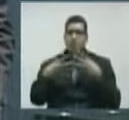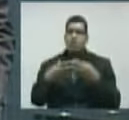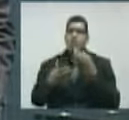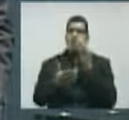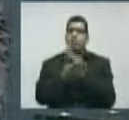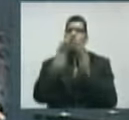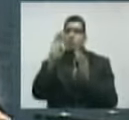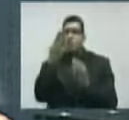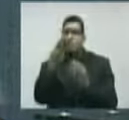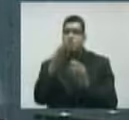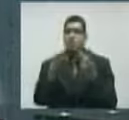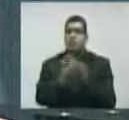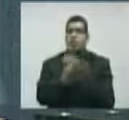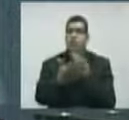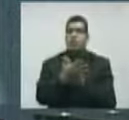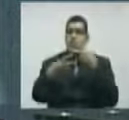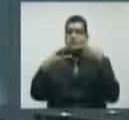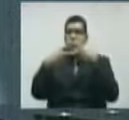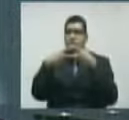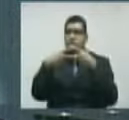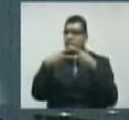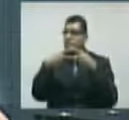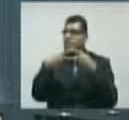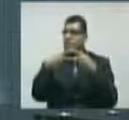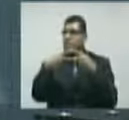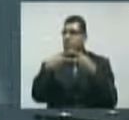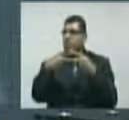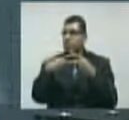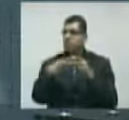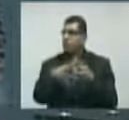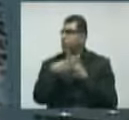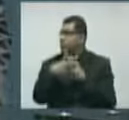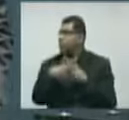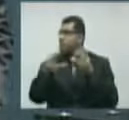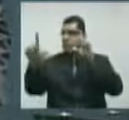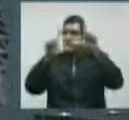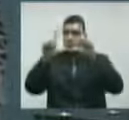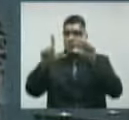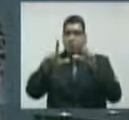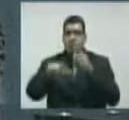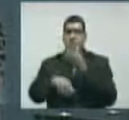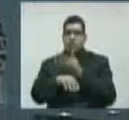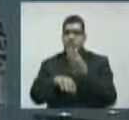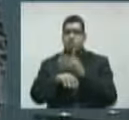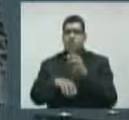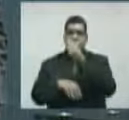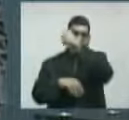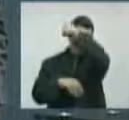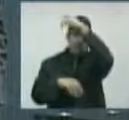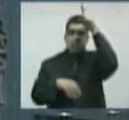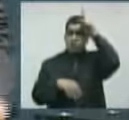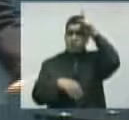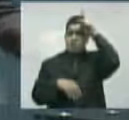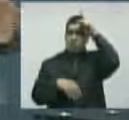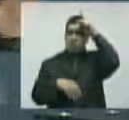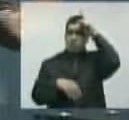fraudes, erros administrativos, bandalheira em programas essenciais geridos pela prefeitura. E